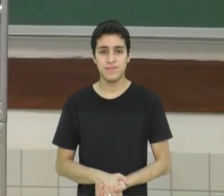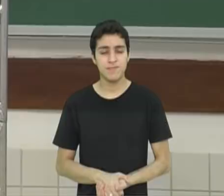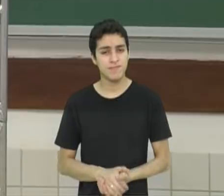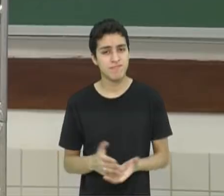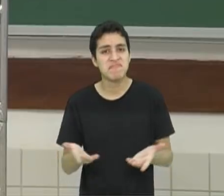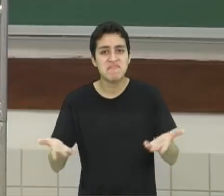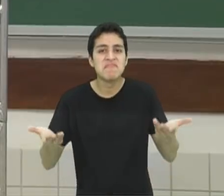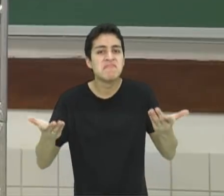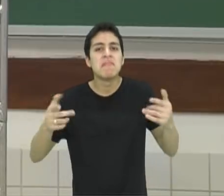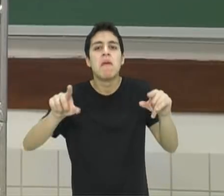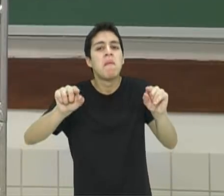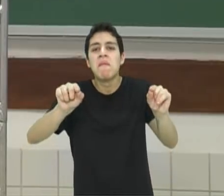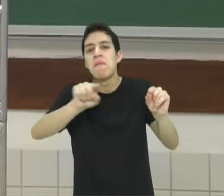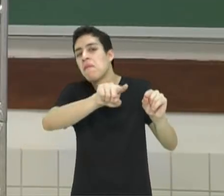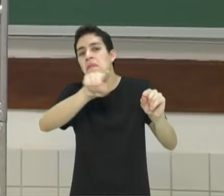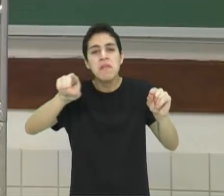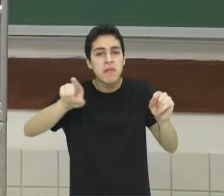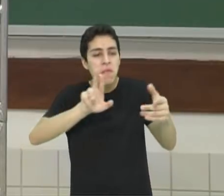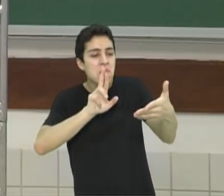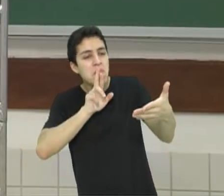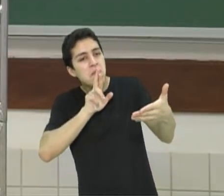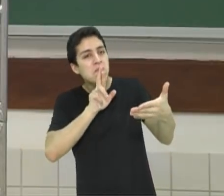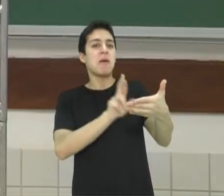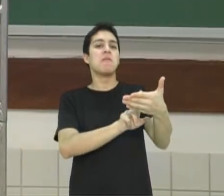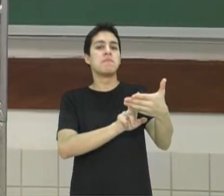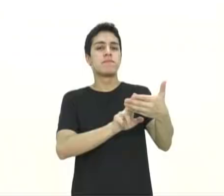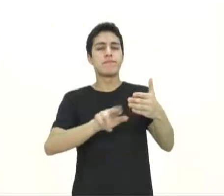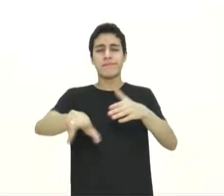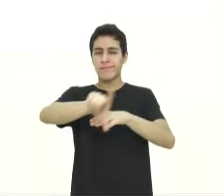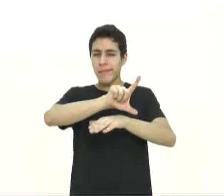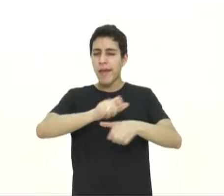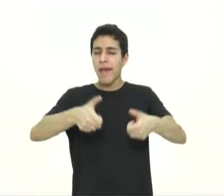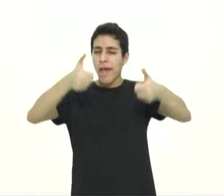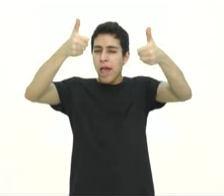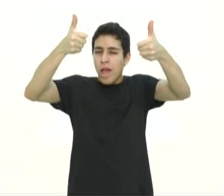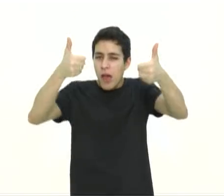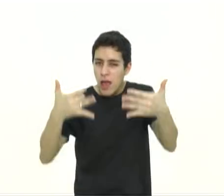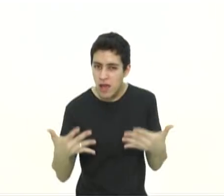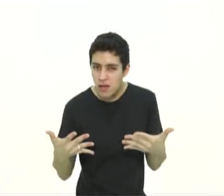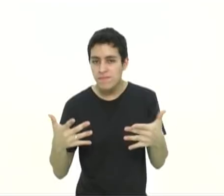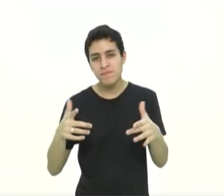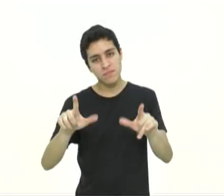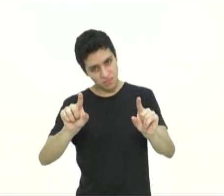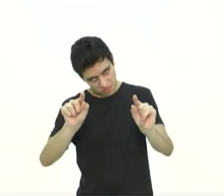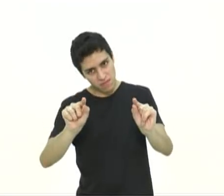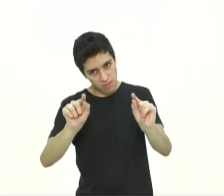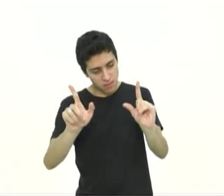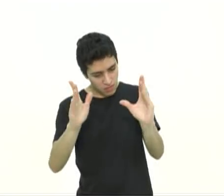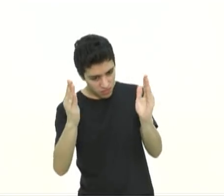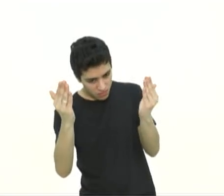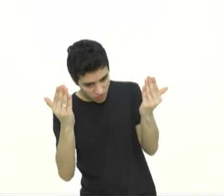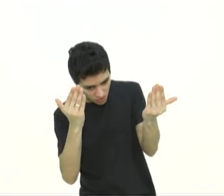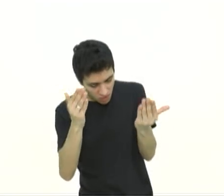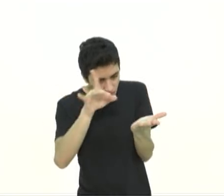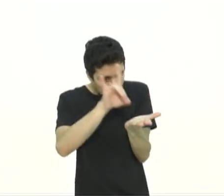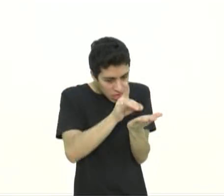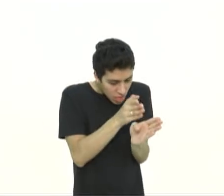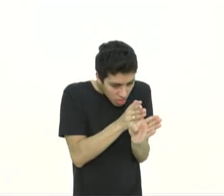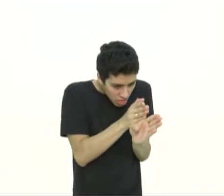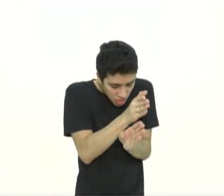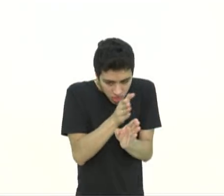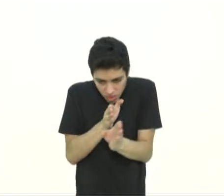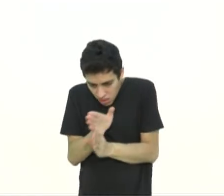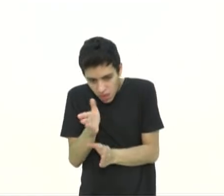E aí, o que você respondeu? Como eu havia dito antes, a comparação literal entre amizade e